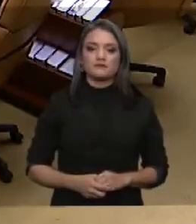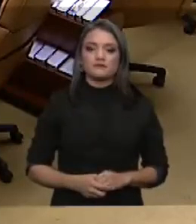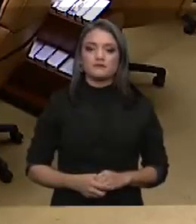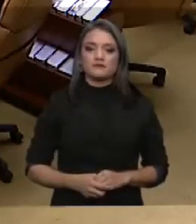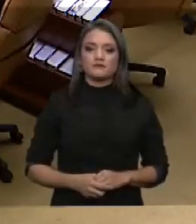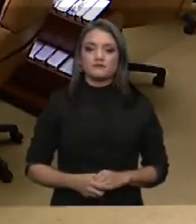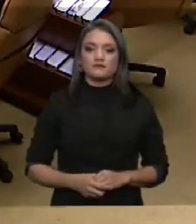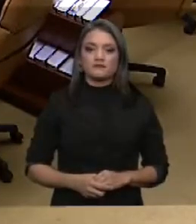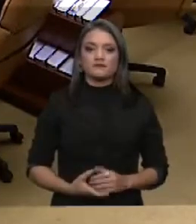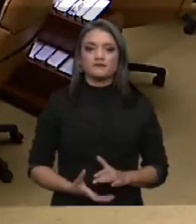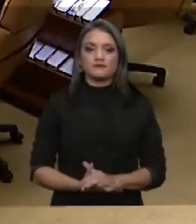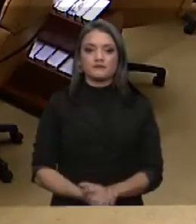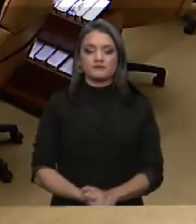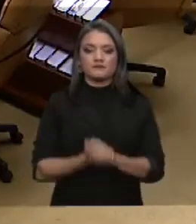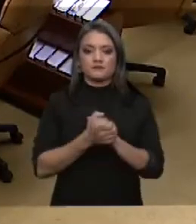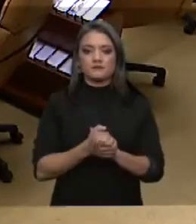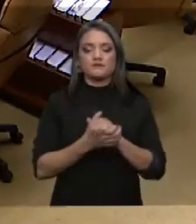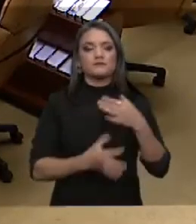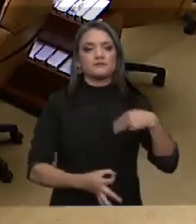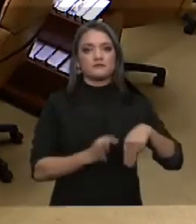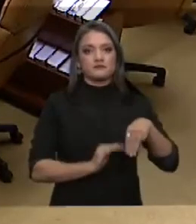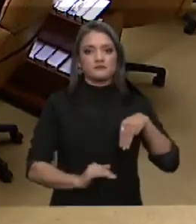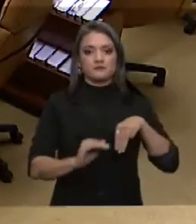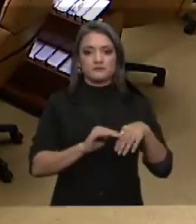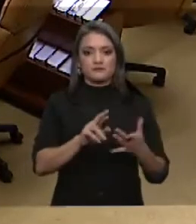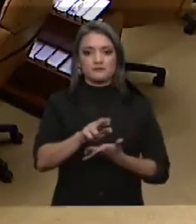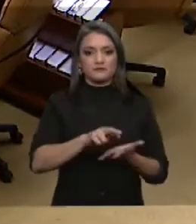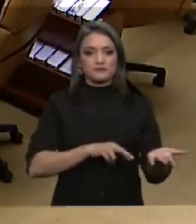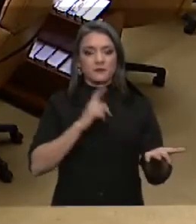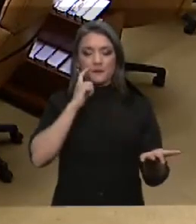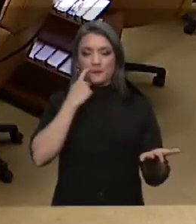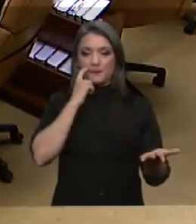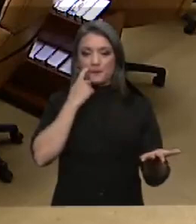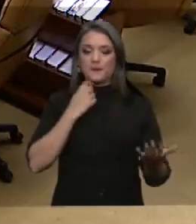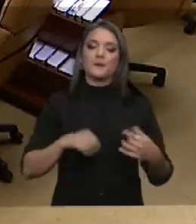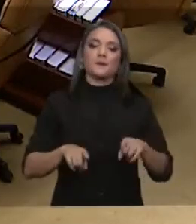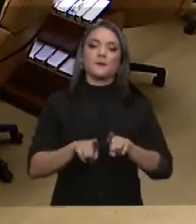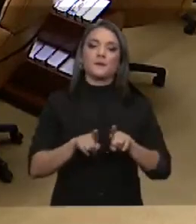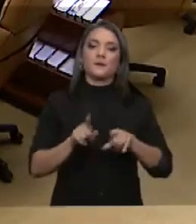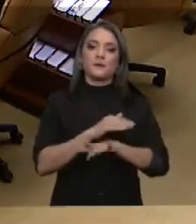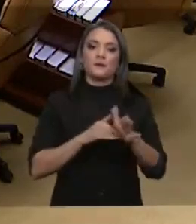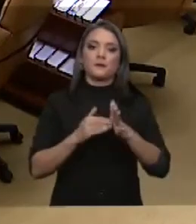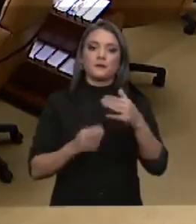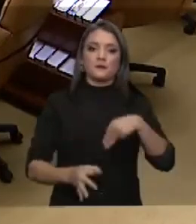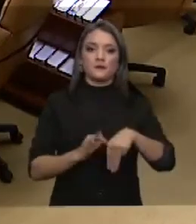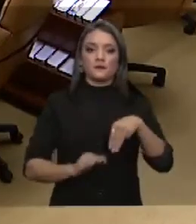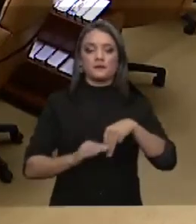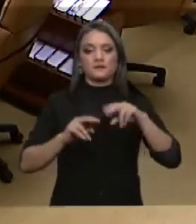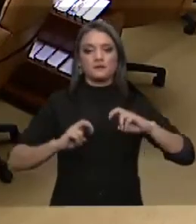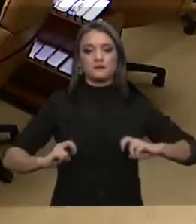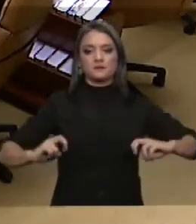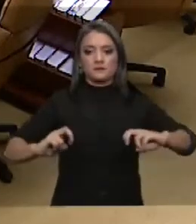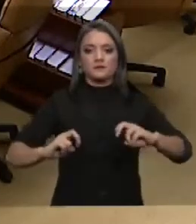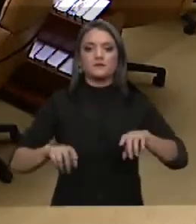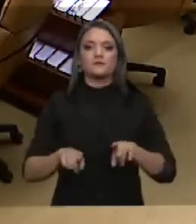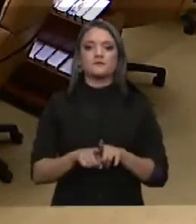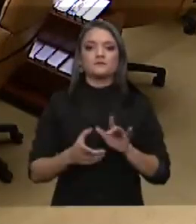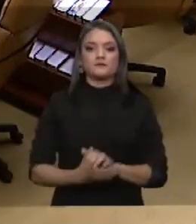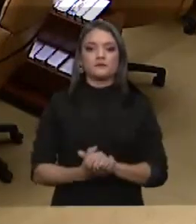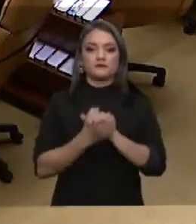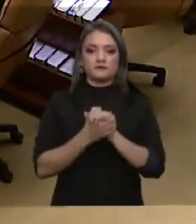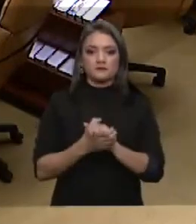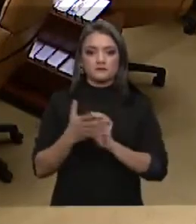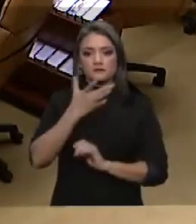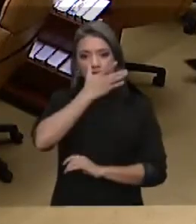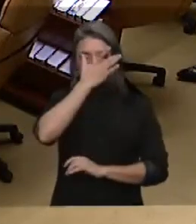Cumprimento ao excelentíssimo senhor ministro relator, Nunes Marques, os excelentíssimos senhores ministros, e igualmente a todos os senhores